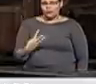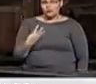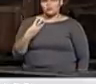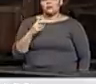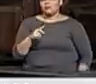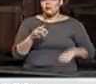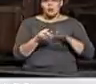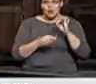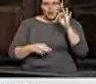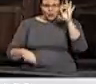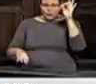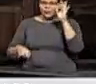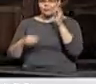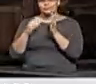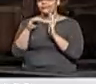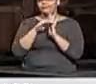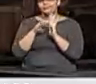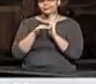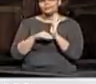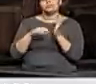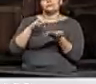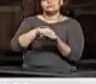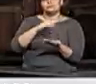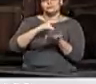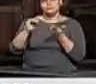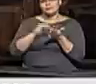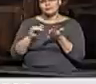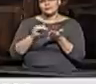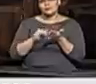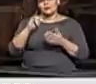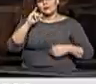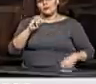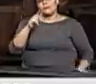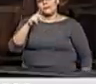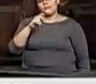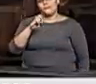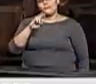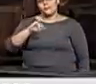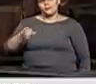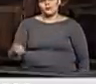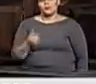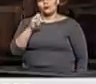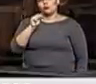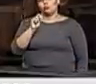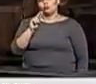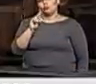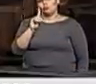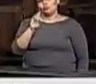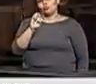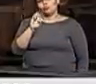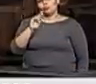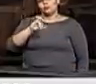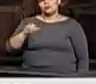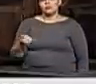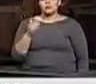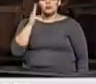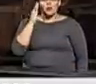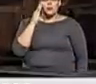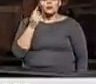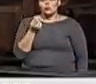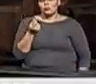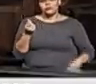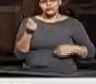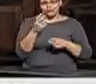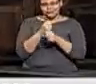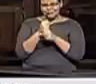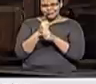É tão grande que você tem que ler a lei. FIPERGE, ITERGE e SUDERGE. Sabe quanto representa isso? 12